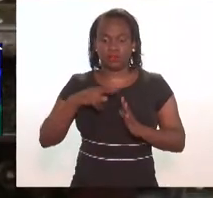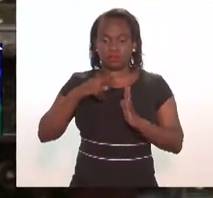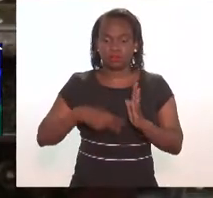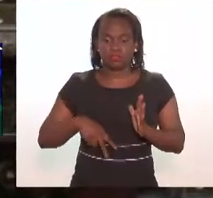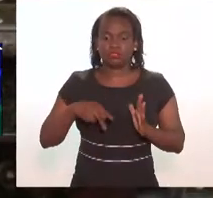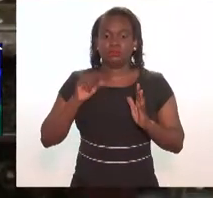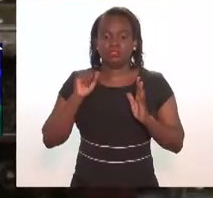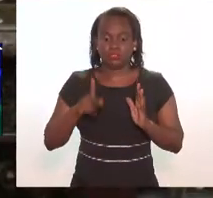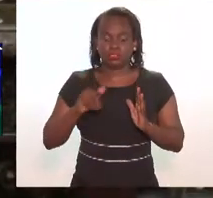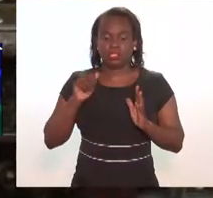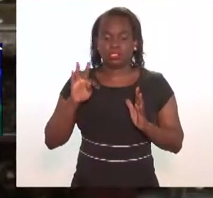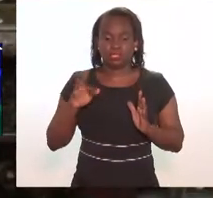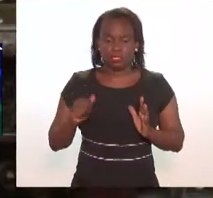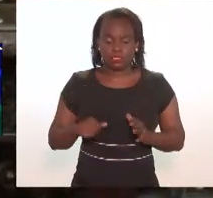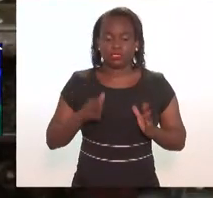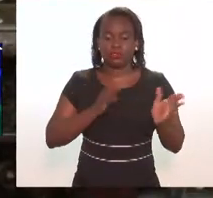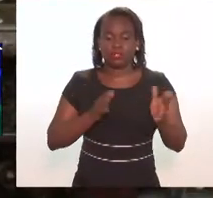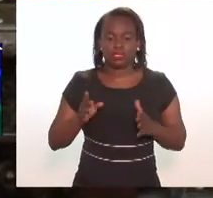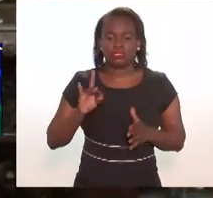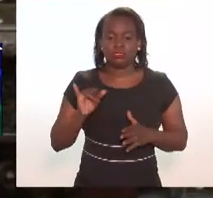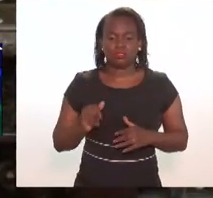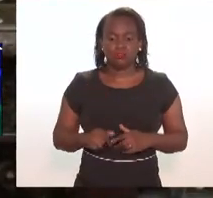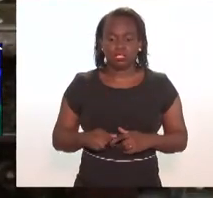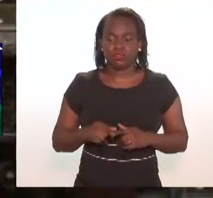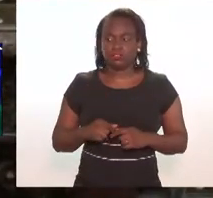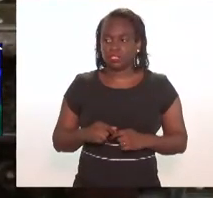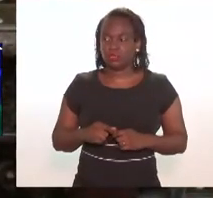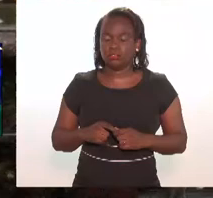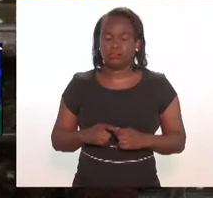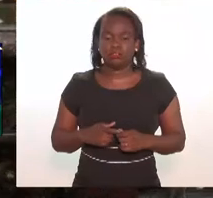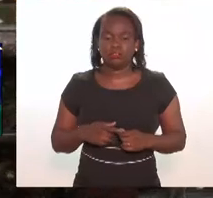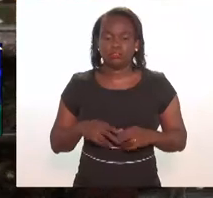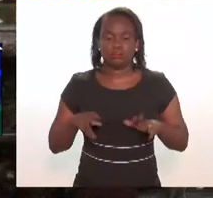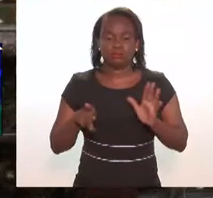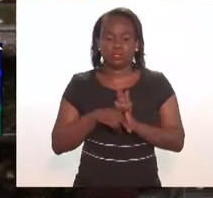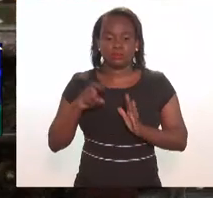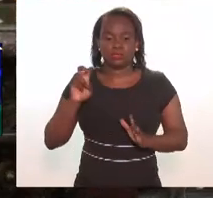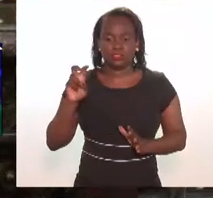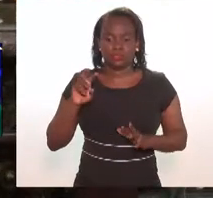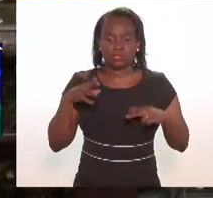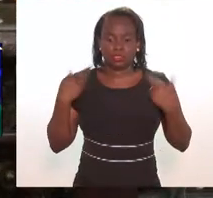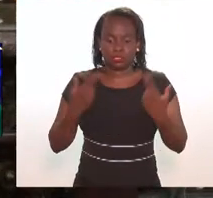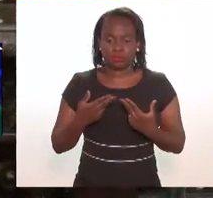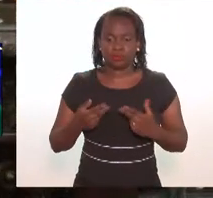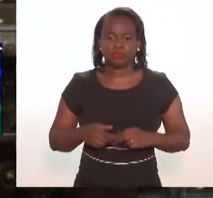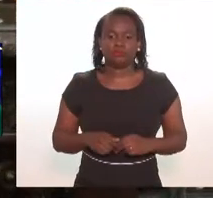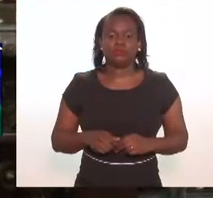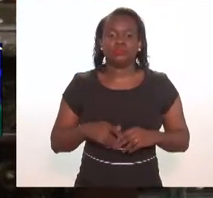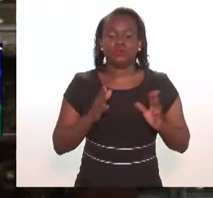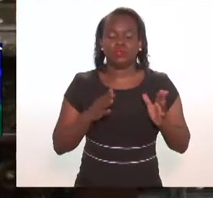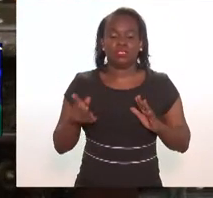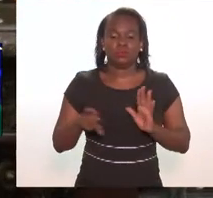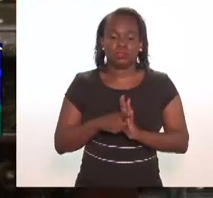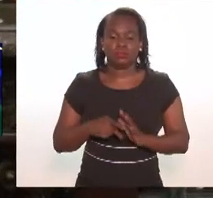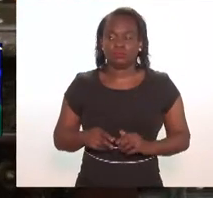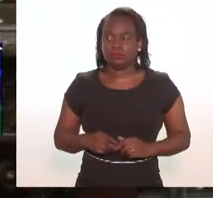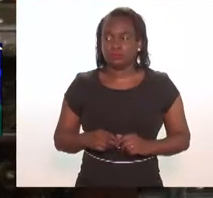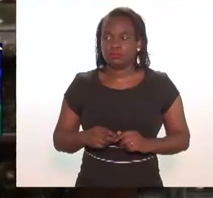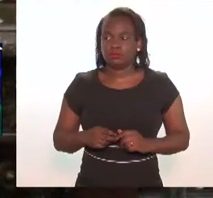aprovada a ata, passa-se a ordem do dia da quinta sessão extraordinária. A ordem da quinta sessão